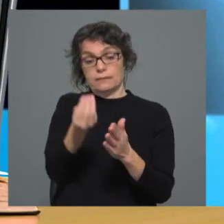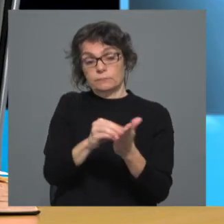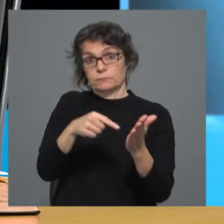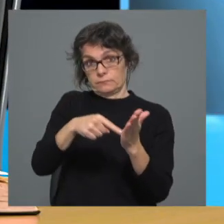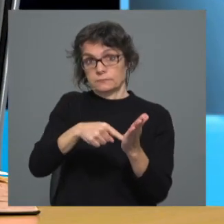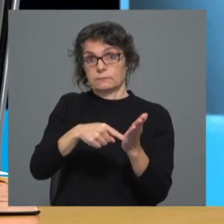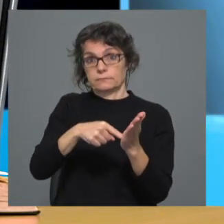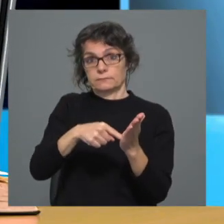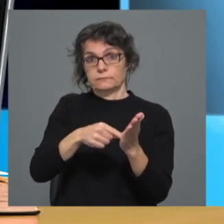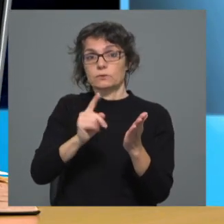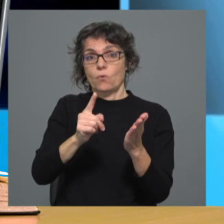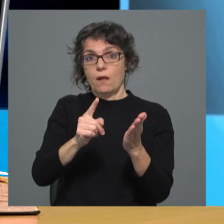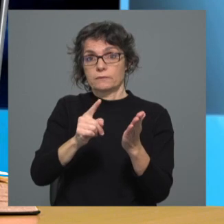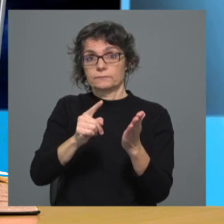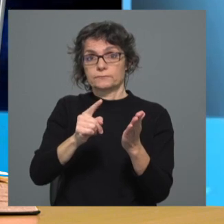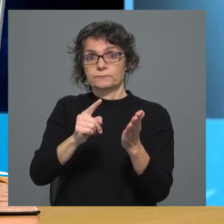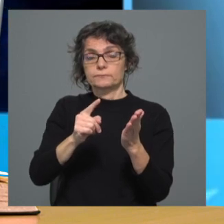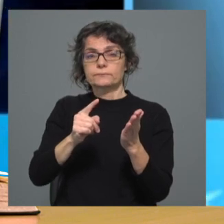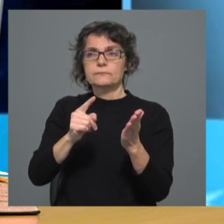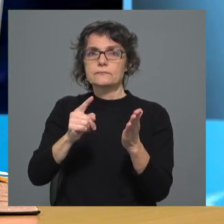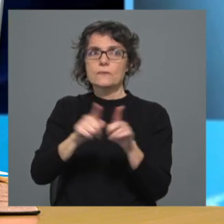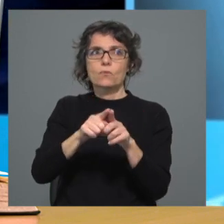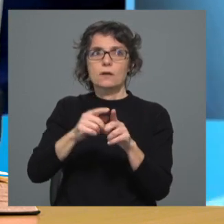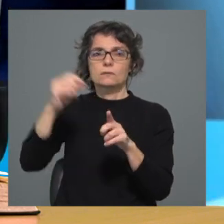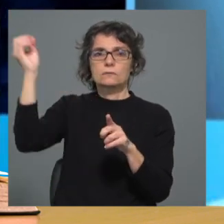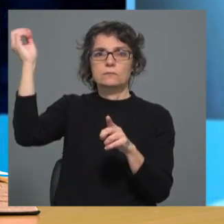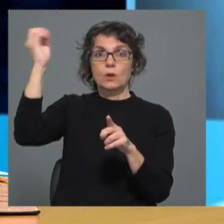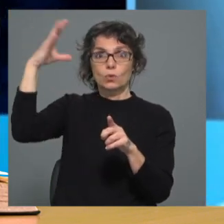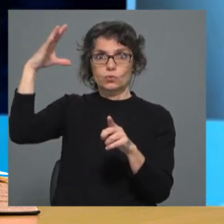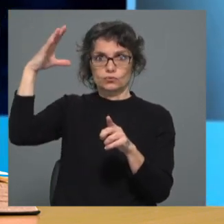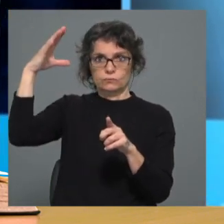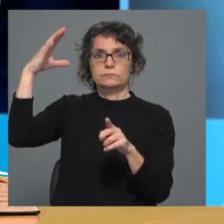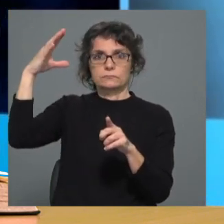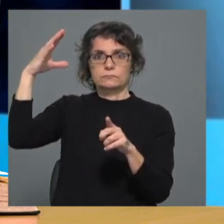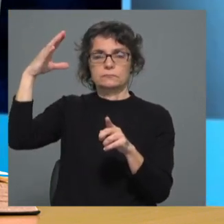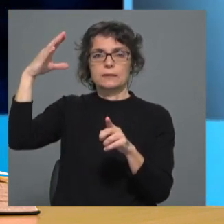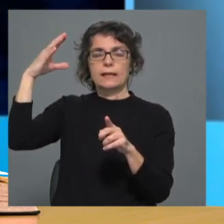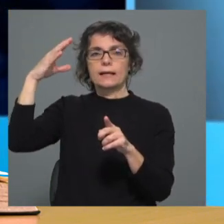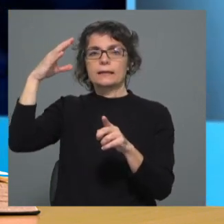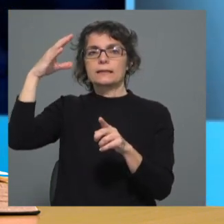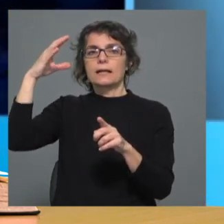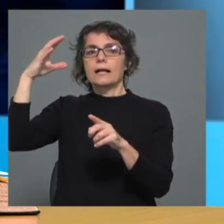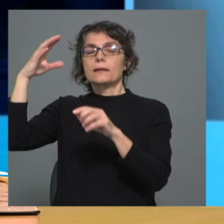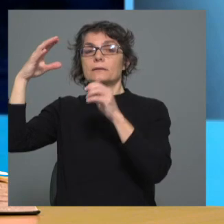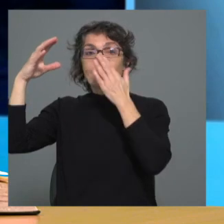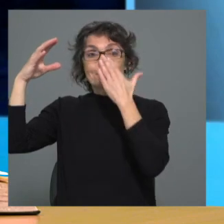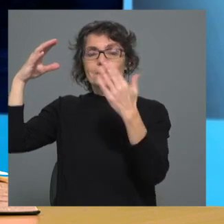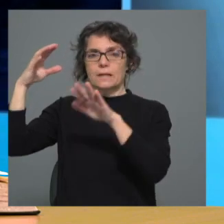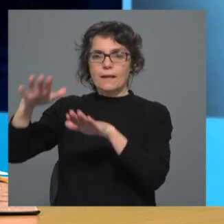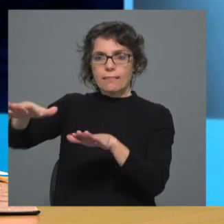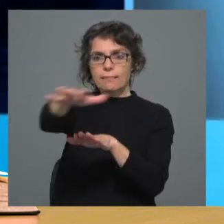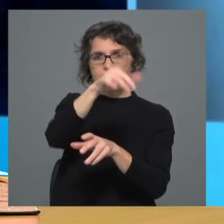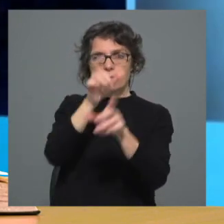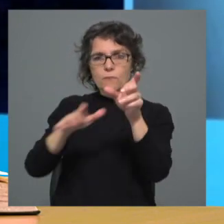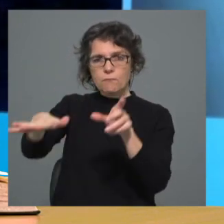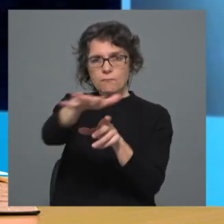que é apresentada como uma espécie de luz para uma população ou para uma região, porque não se fala